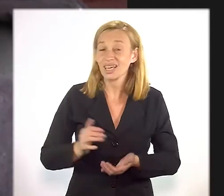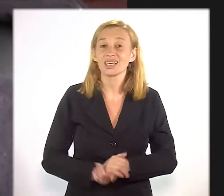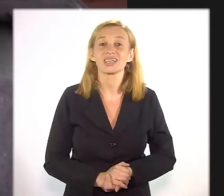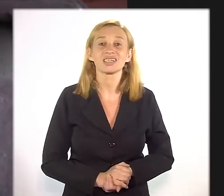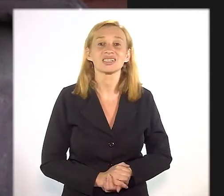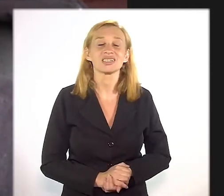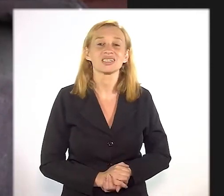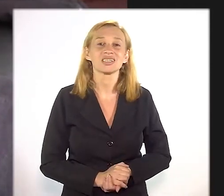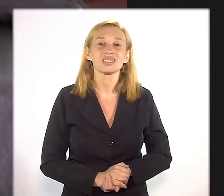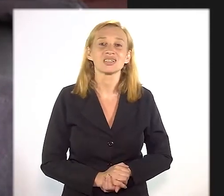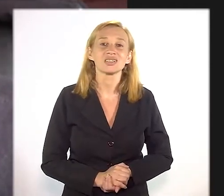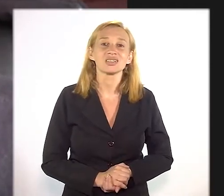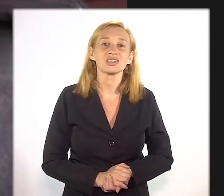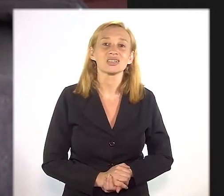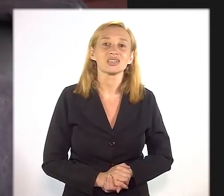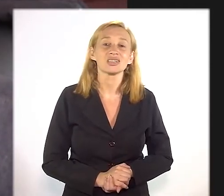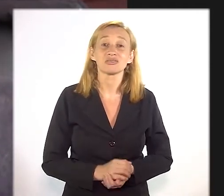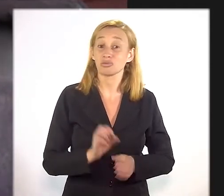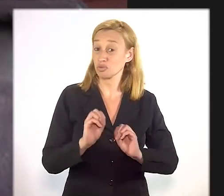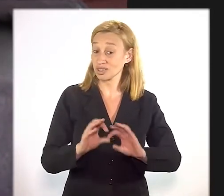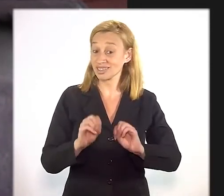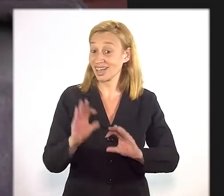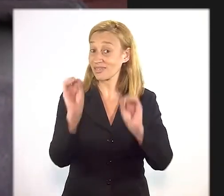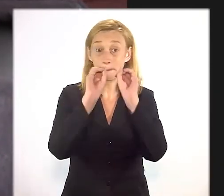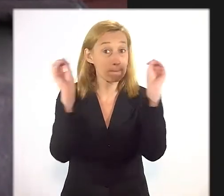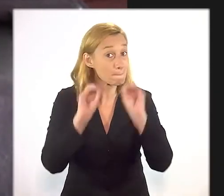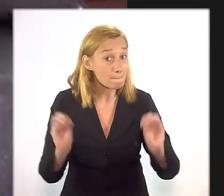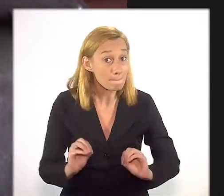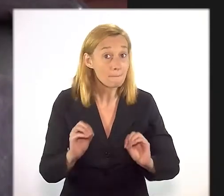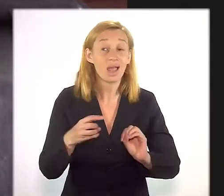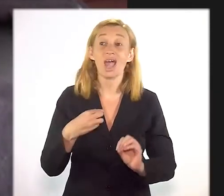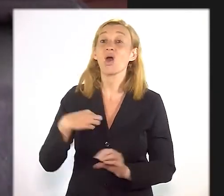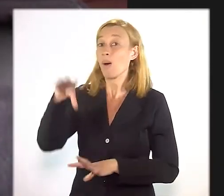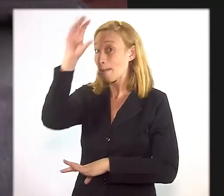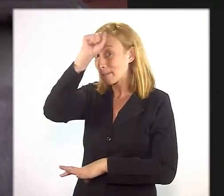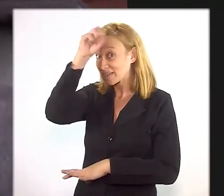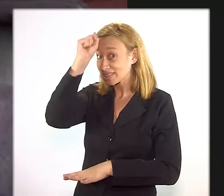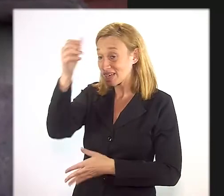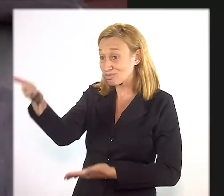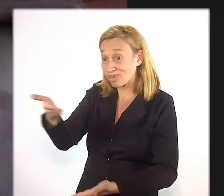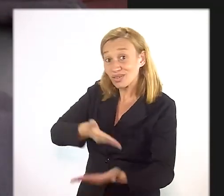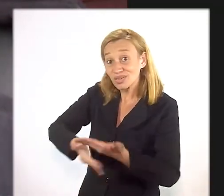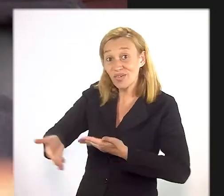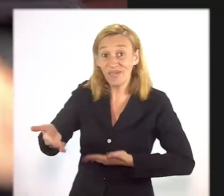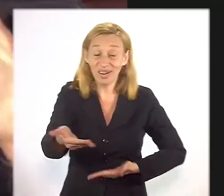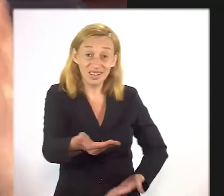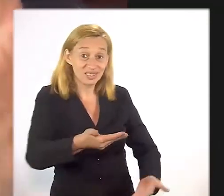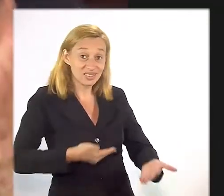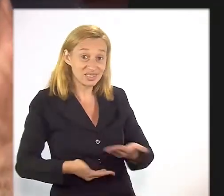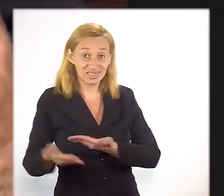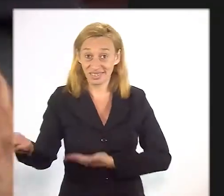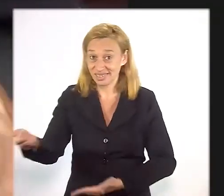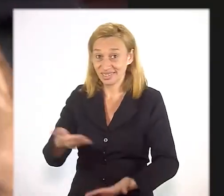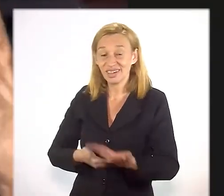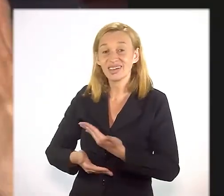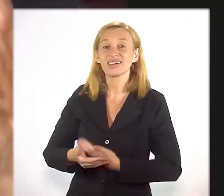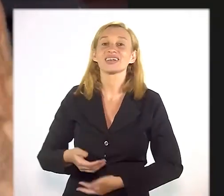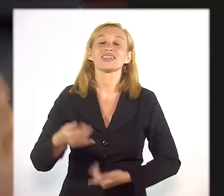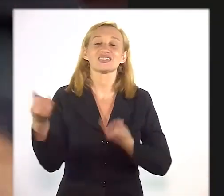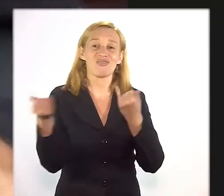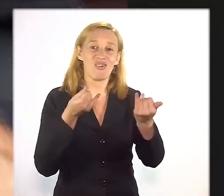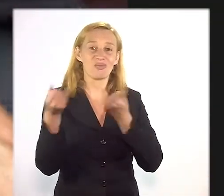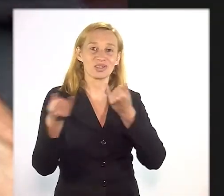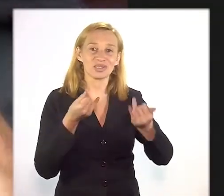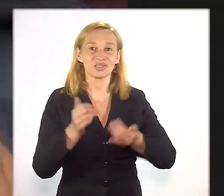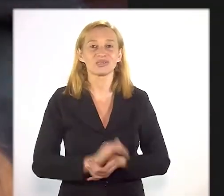se quiserem me contactarem, eu não vou ensinar nada a ninguém, vou aprender com as pessoas, no seu lugar, à sua maneira,